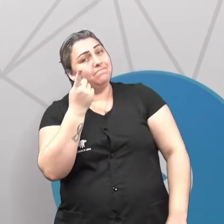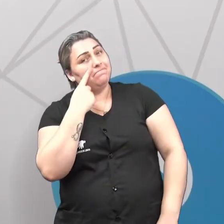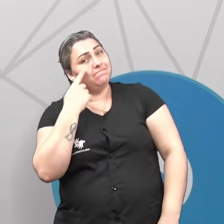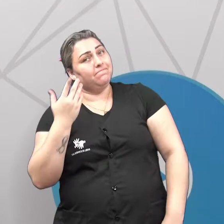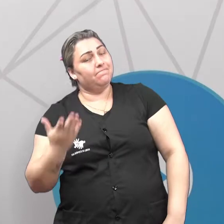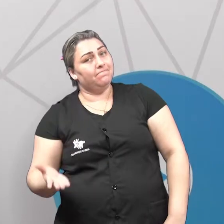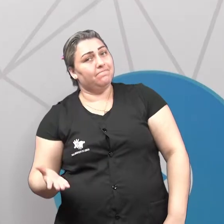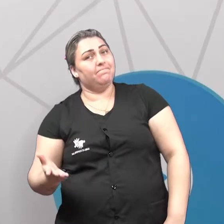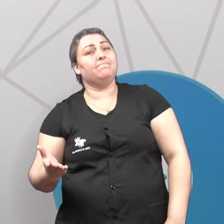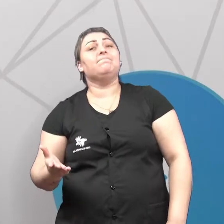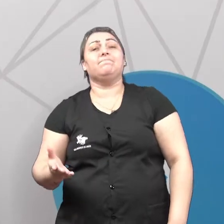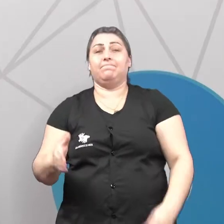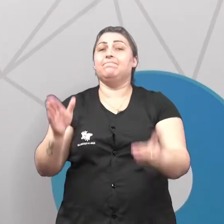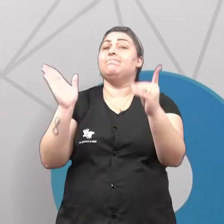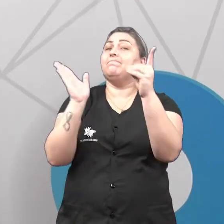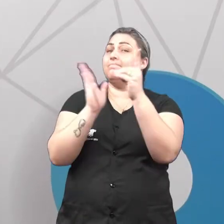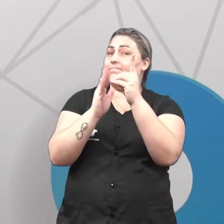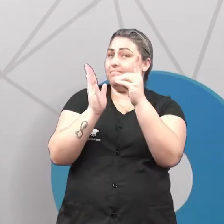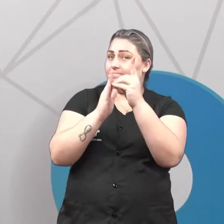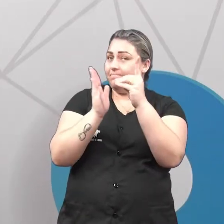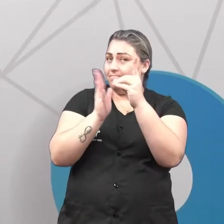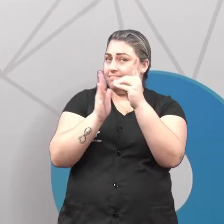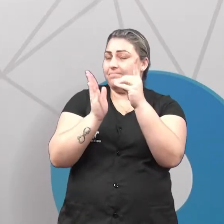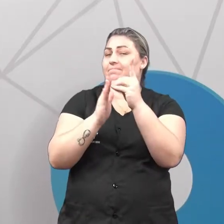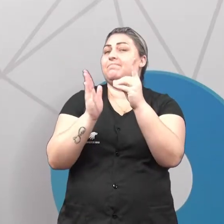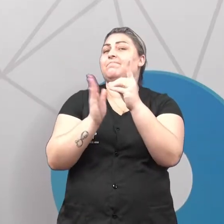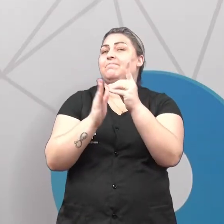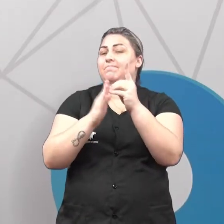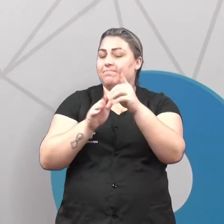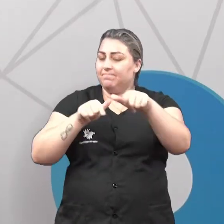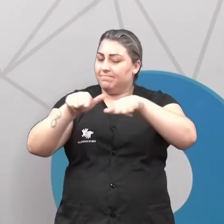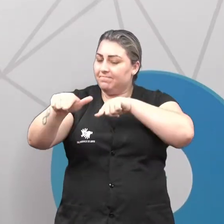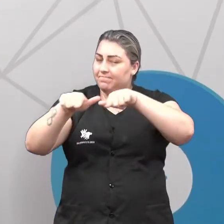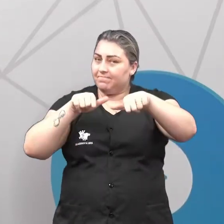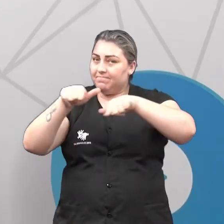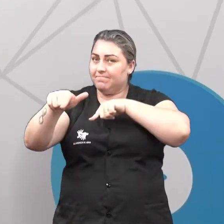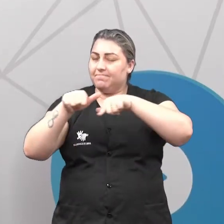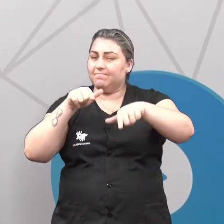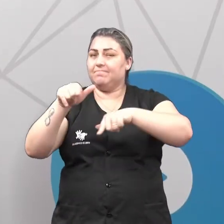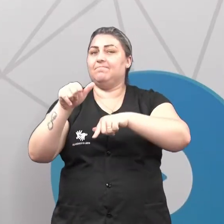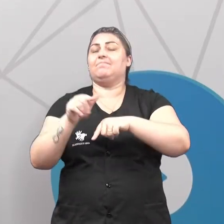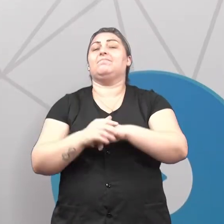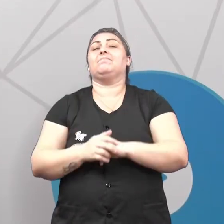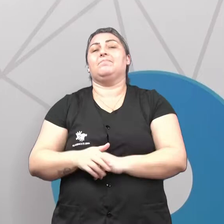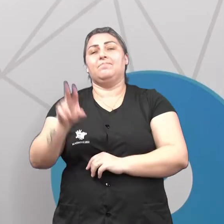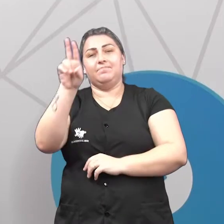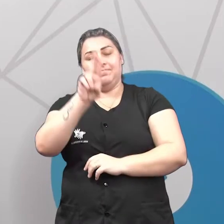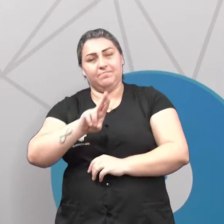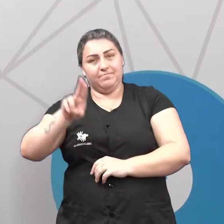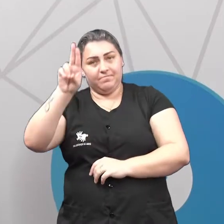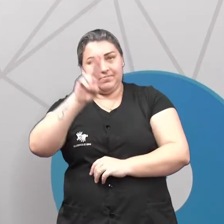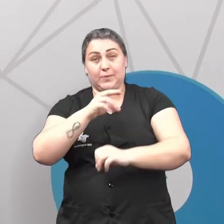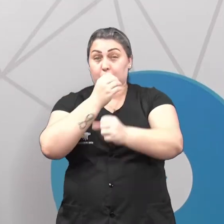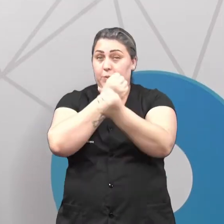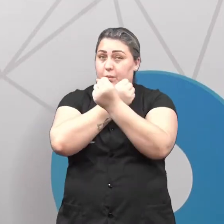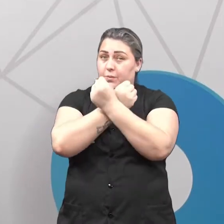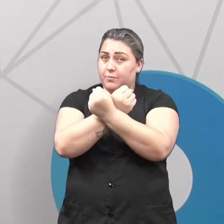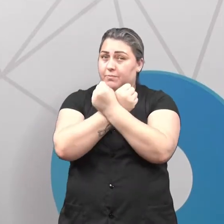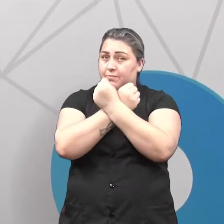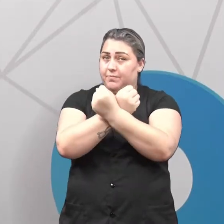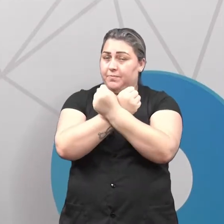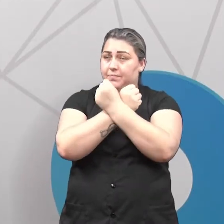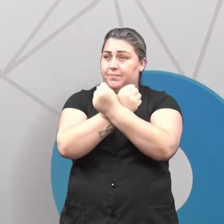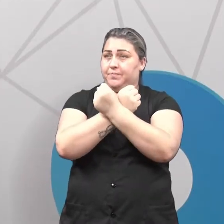mais, nada menos que os indígenas. Era a mão de obra que nós tínhamos no momento e eles vão utilizar dessa mão de obra